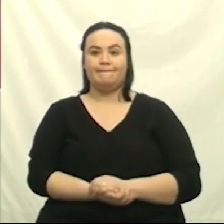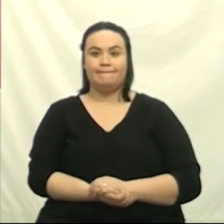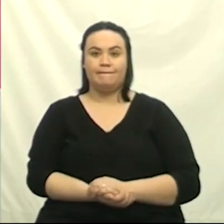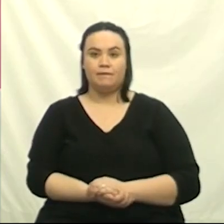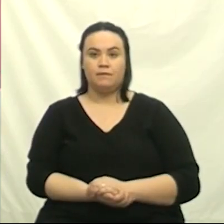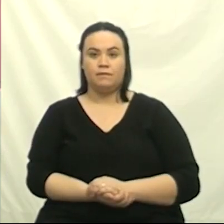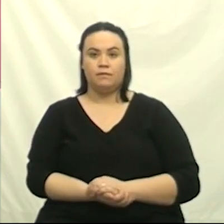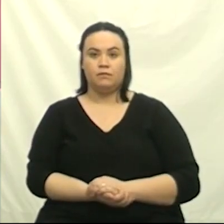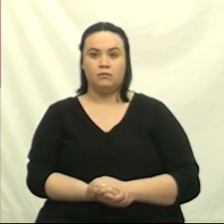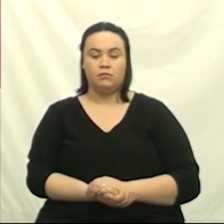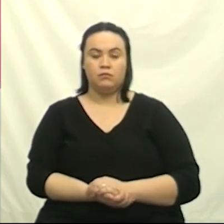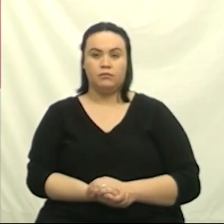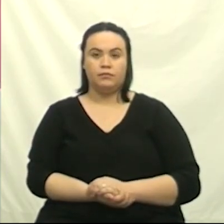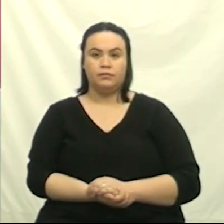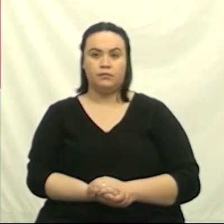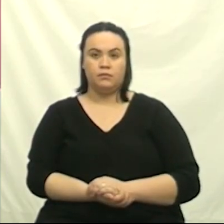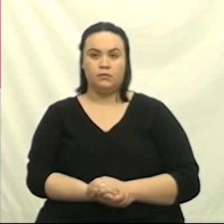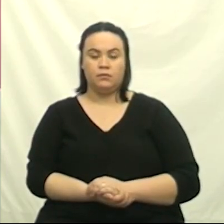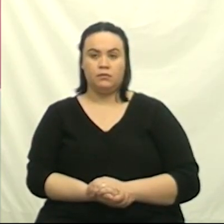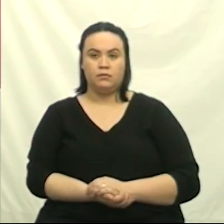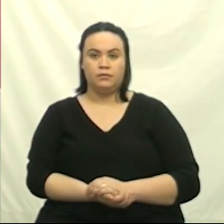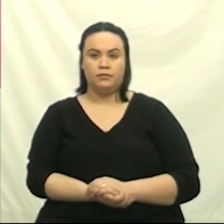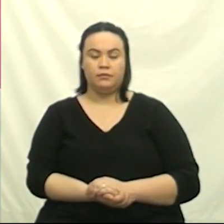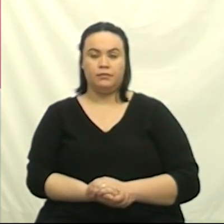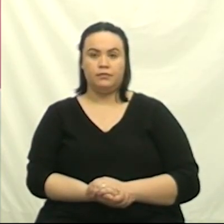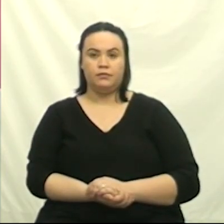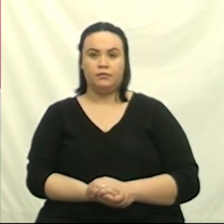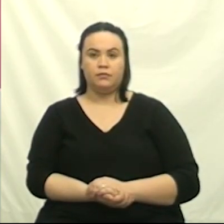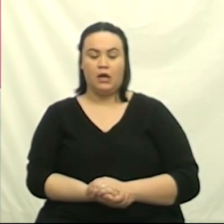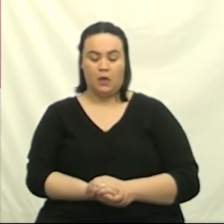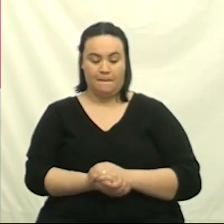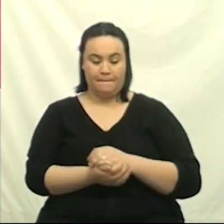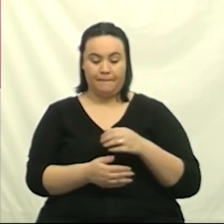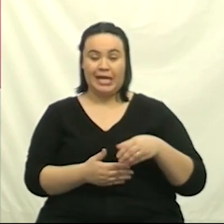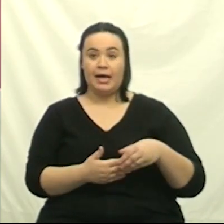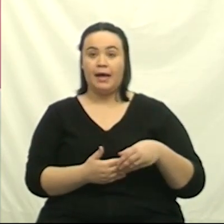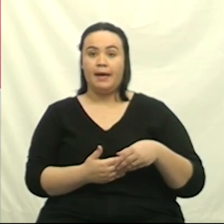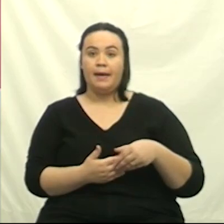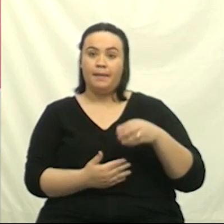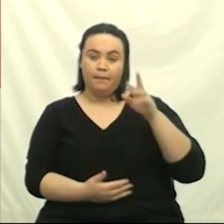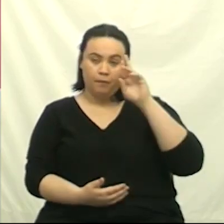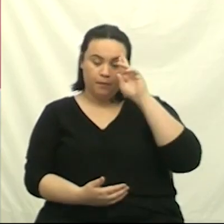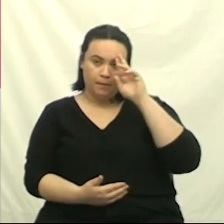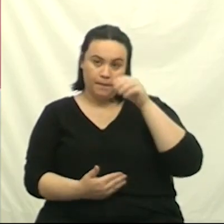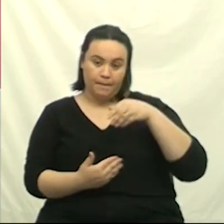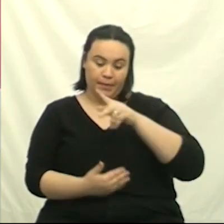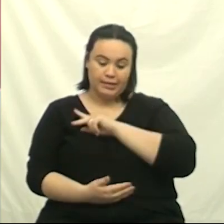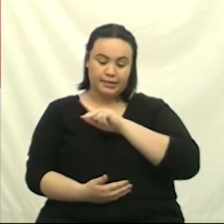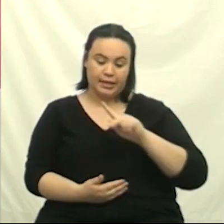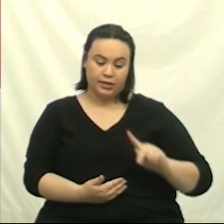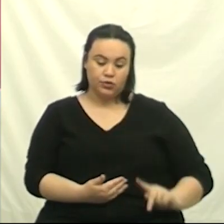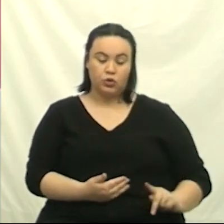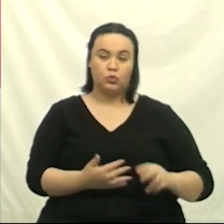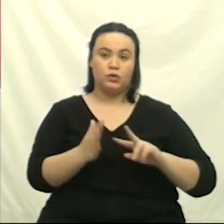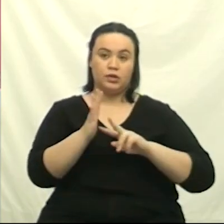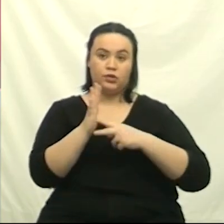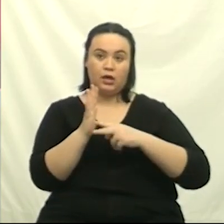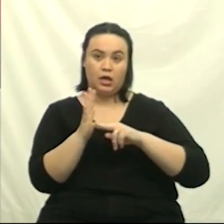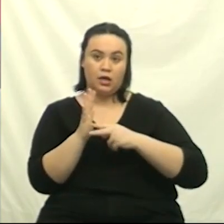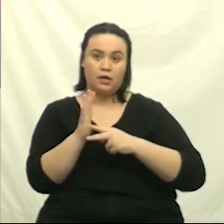cumprir o mandato como presidente lá do sindicato ou de federação mas que